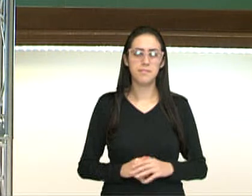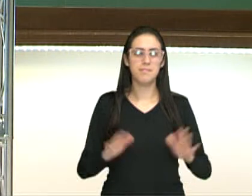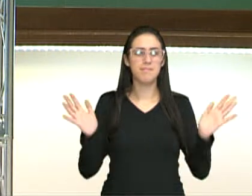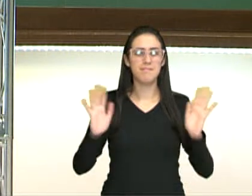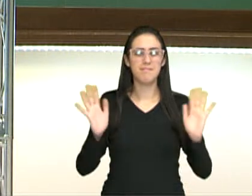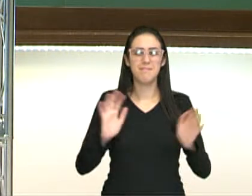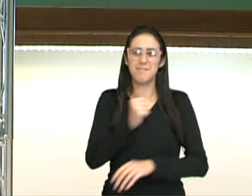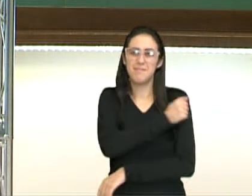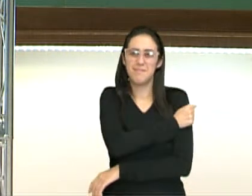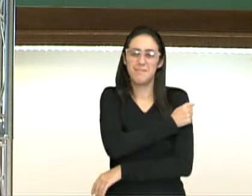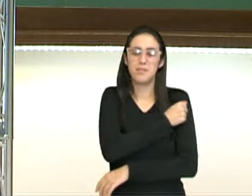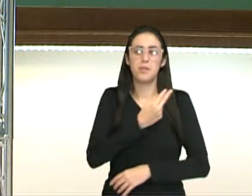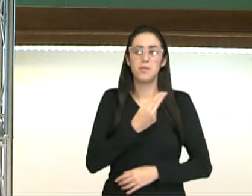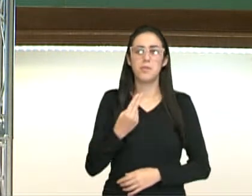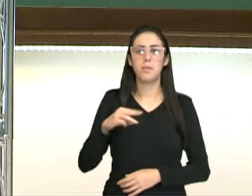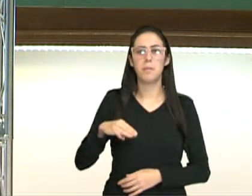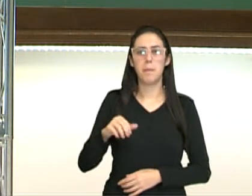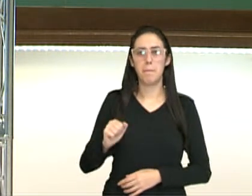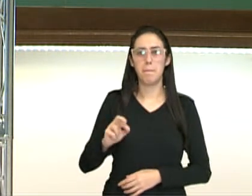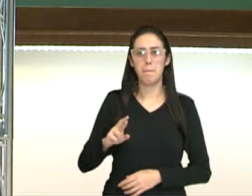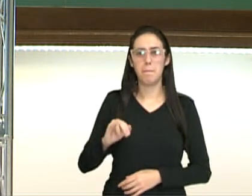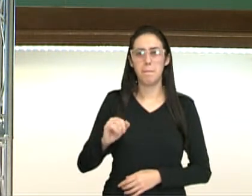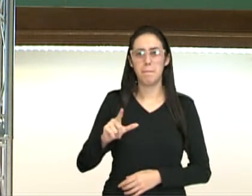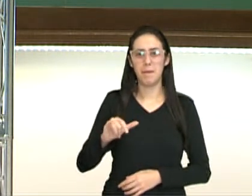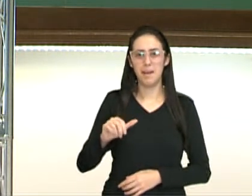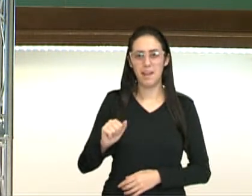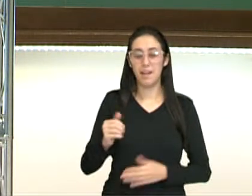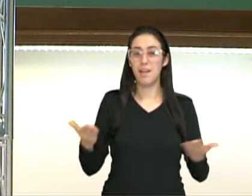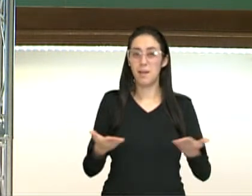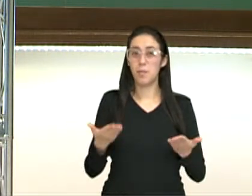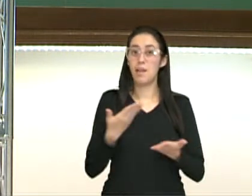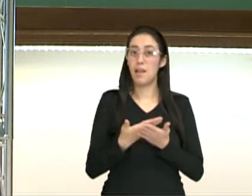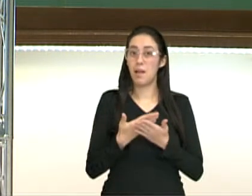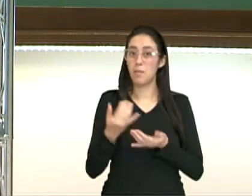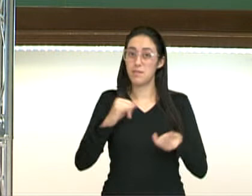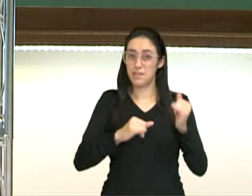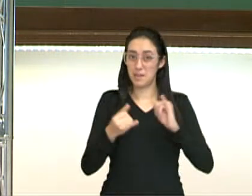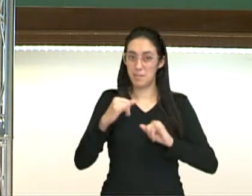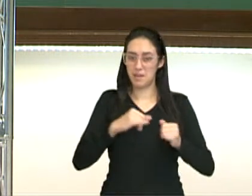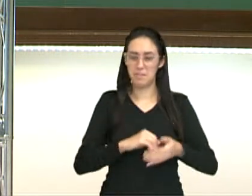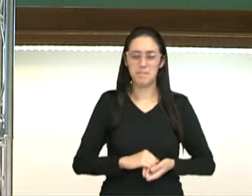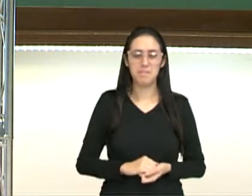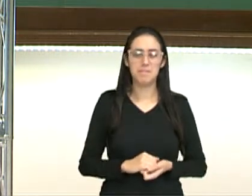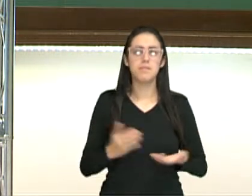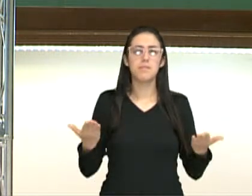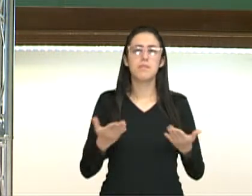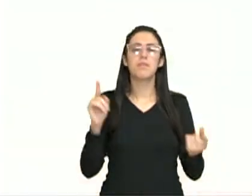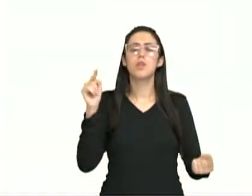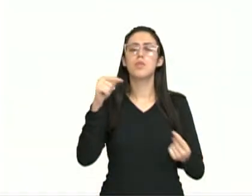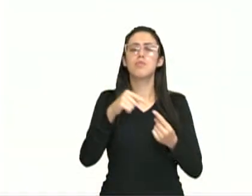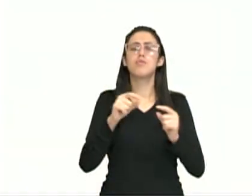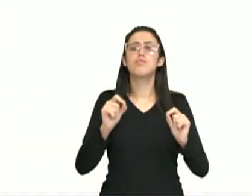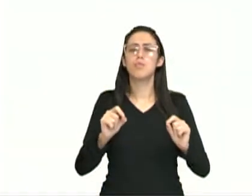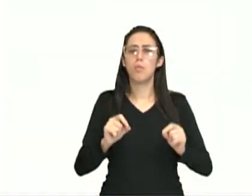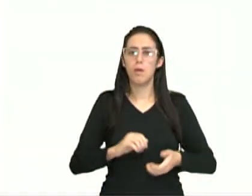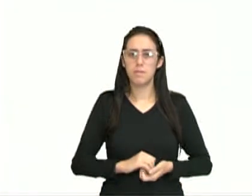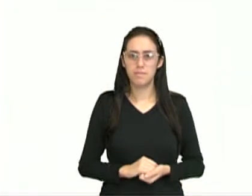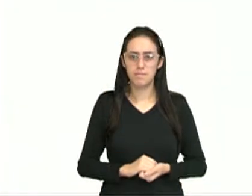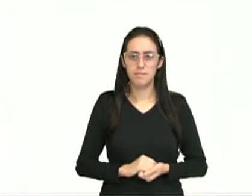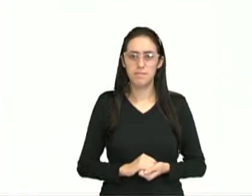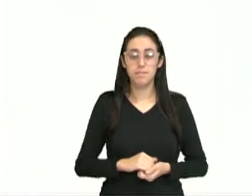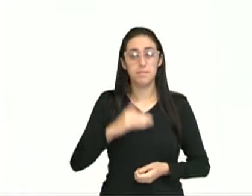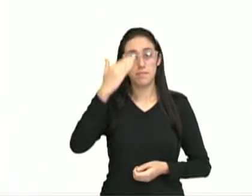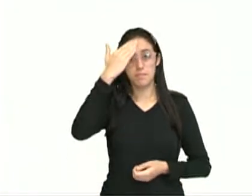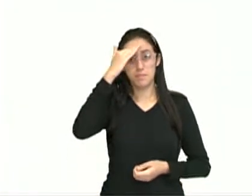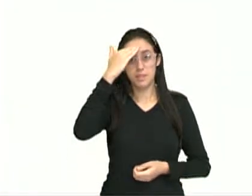Olá, estudantes! Eu sou a professora Marília e vamos para mais uma aula de Química. Os objetivos da aula de hoje: compreender os